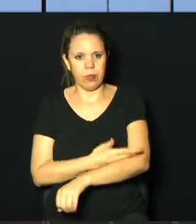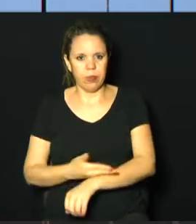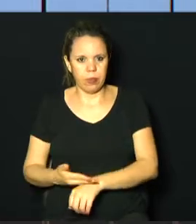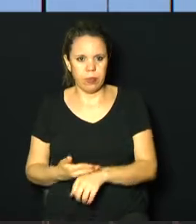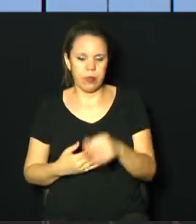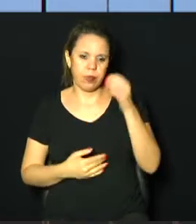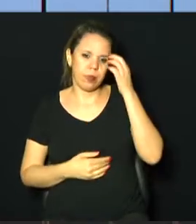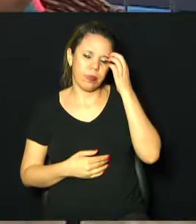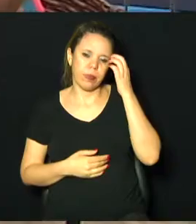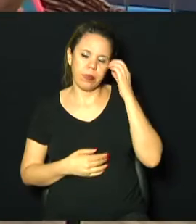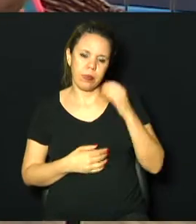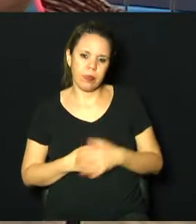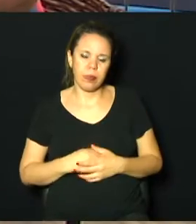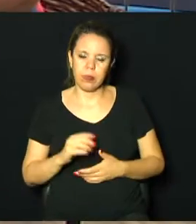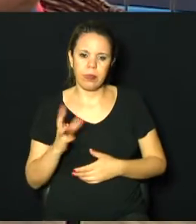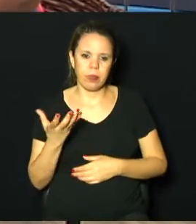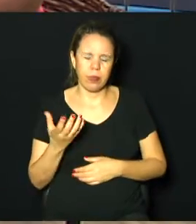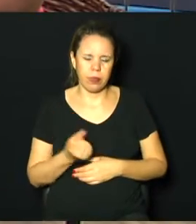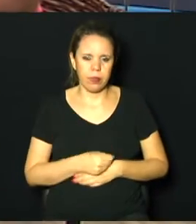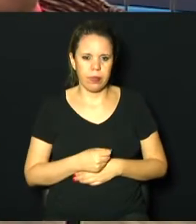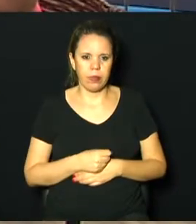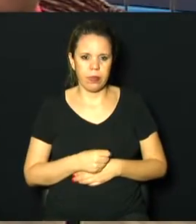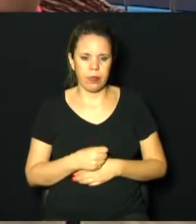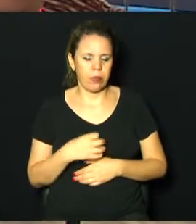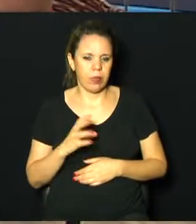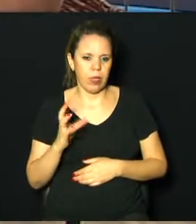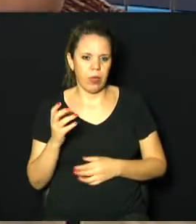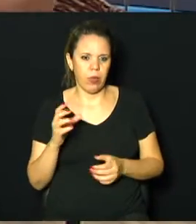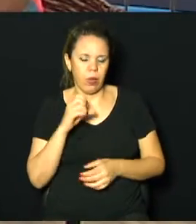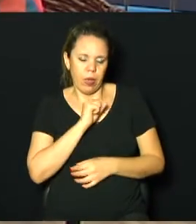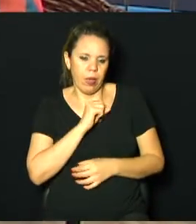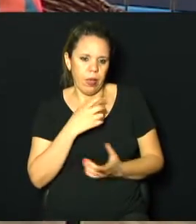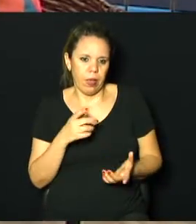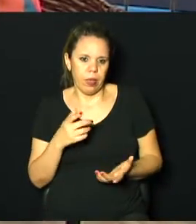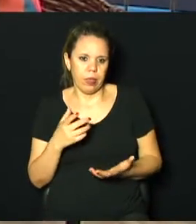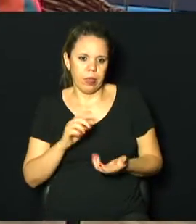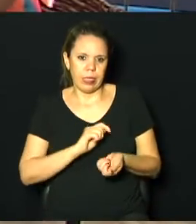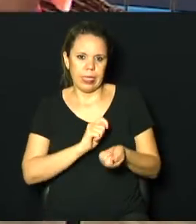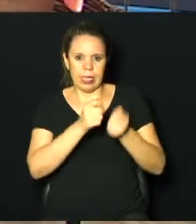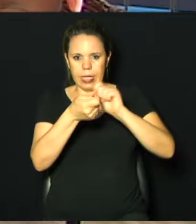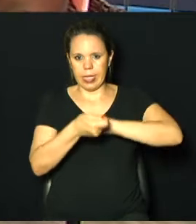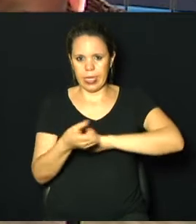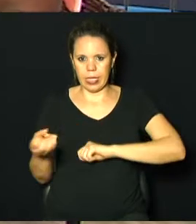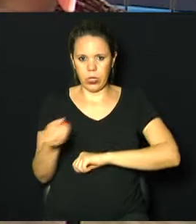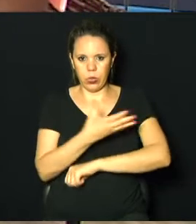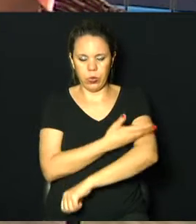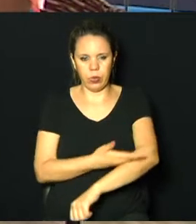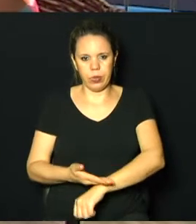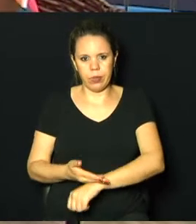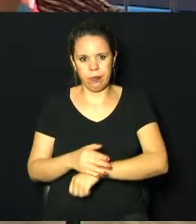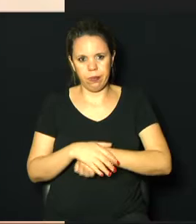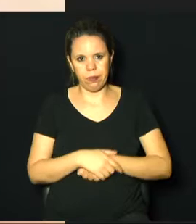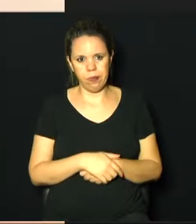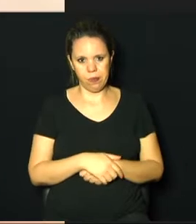com um hábito, de repente foi muito rápido. Você tem que ter um novo costume.